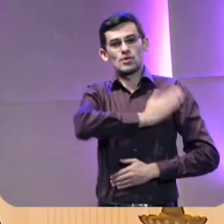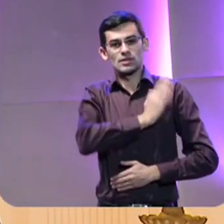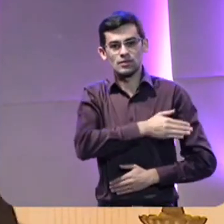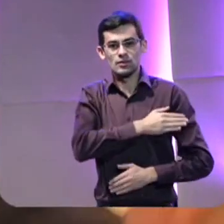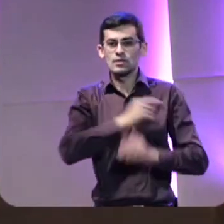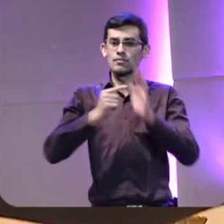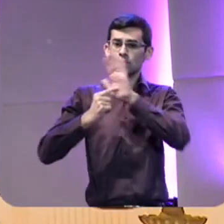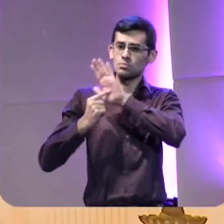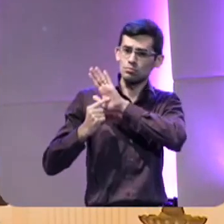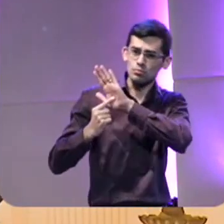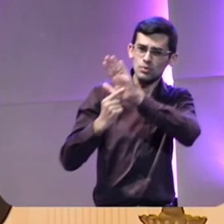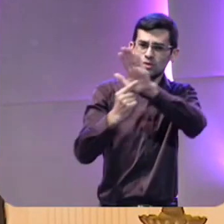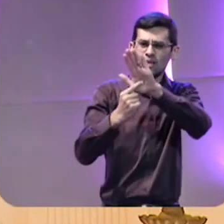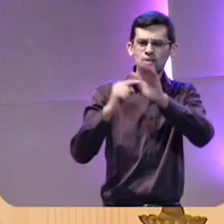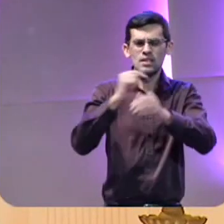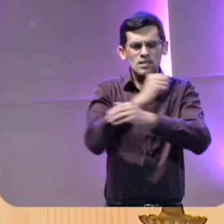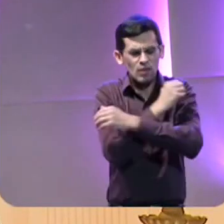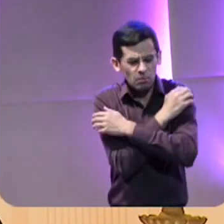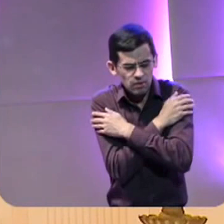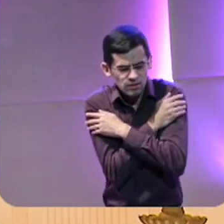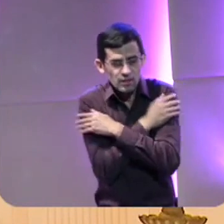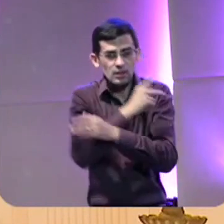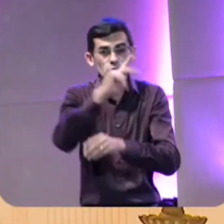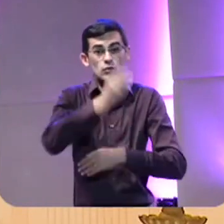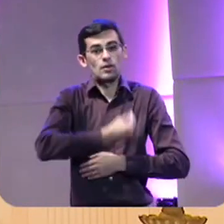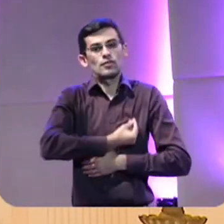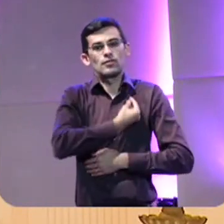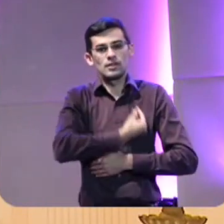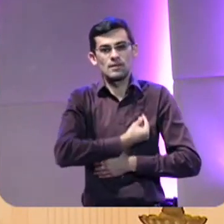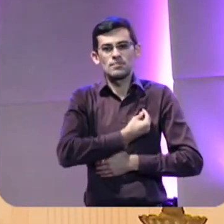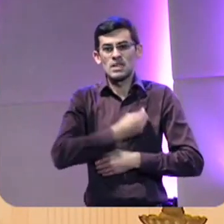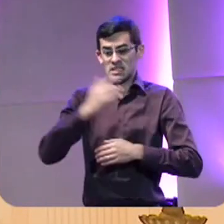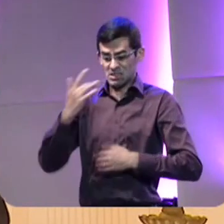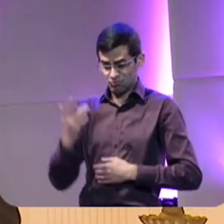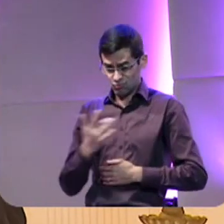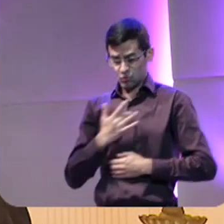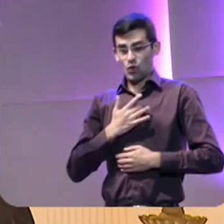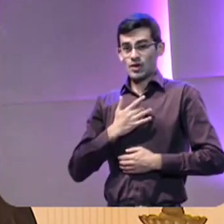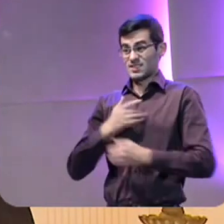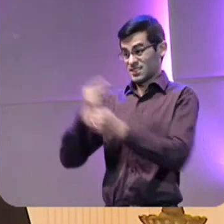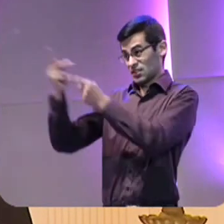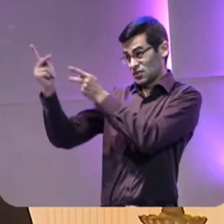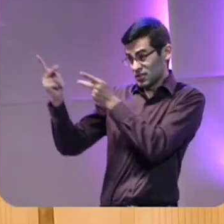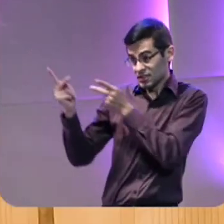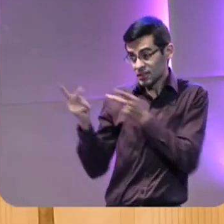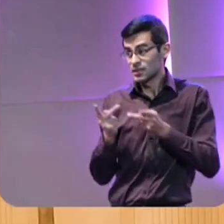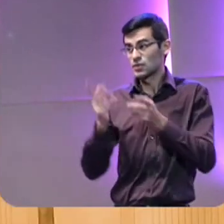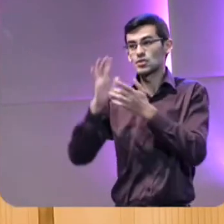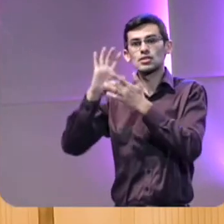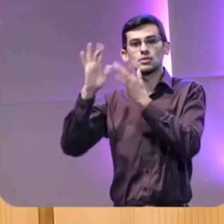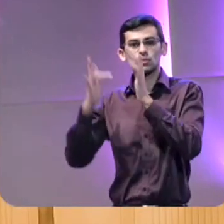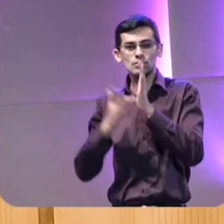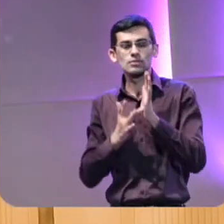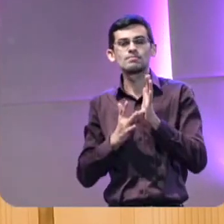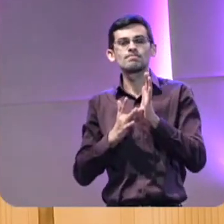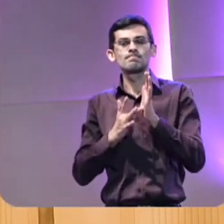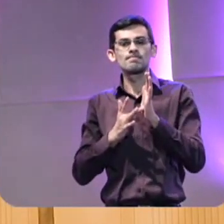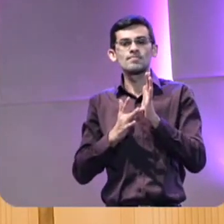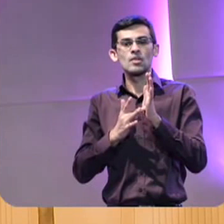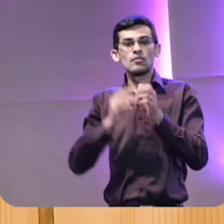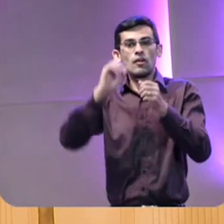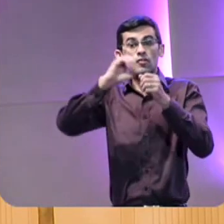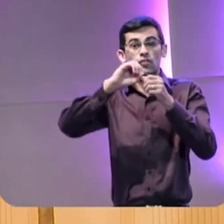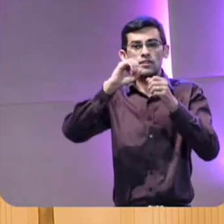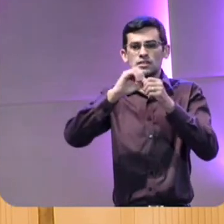dar revelação, Ele vai abraçar a tua vida. E será esse toque, essa visitação de Jesus que